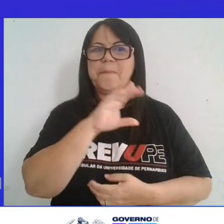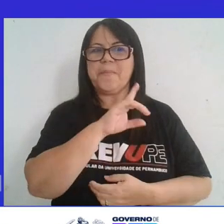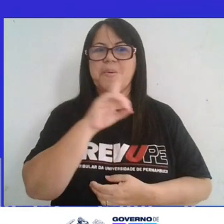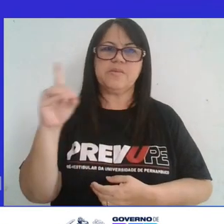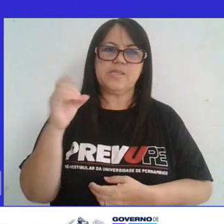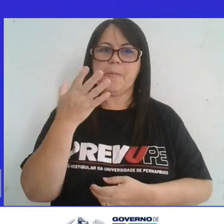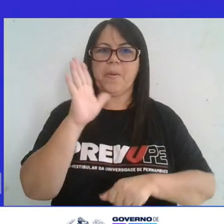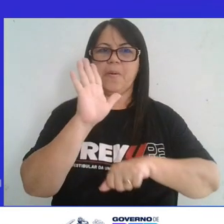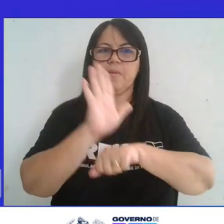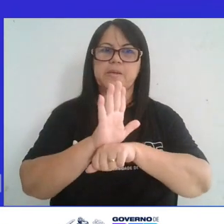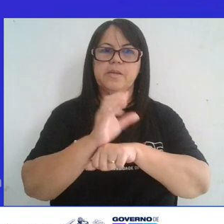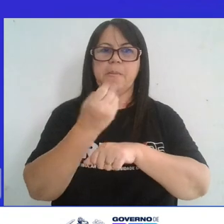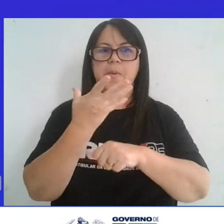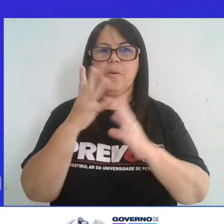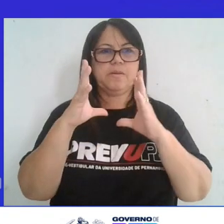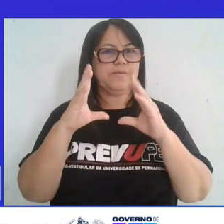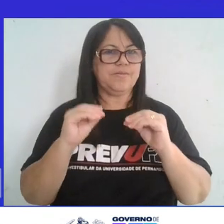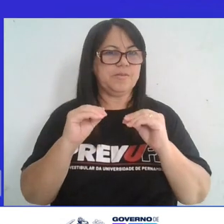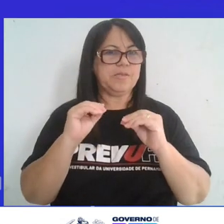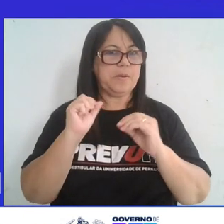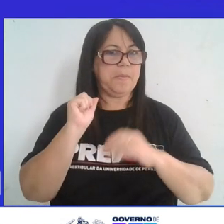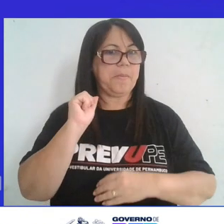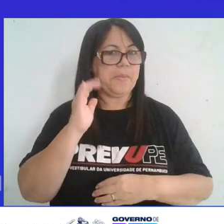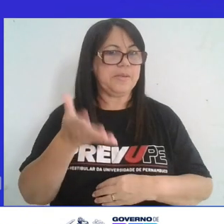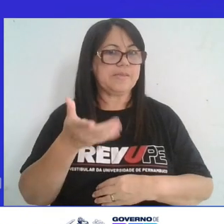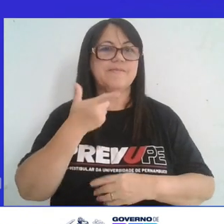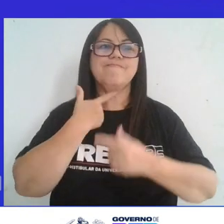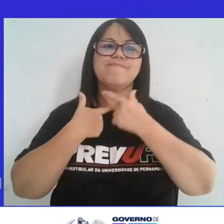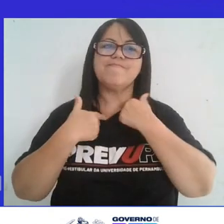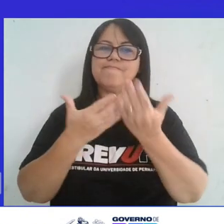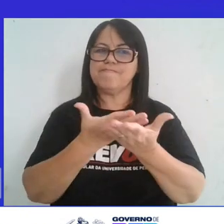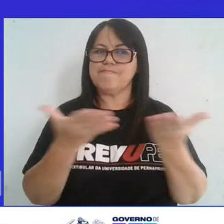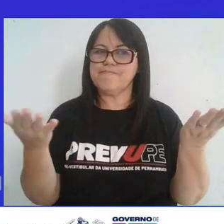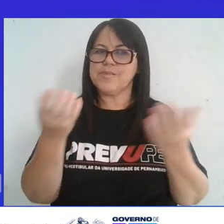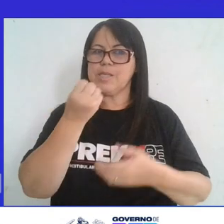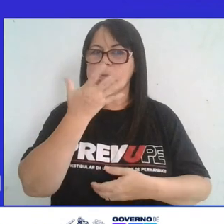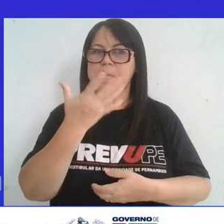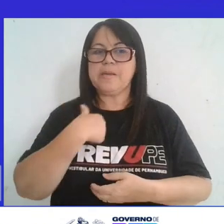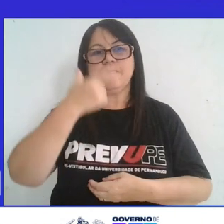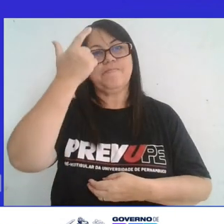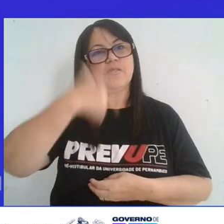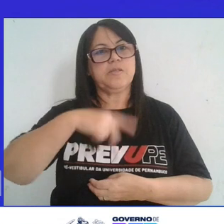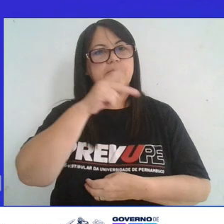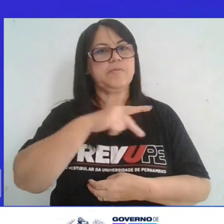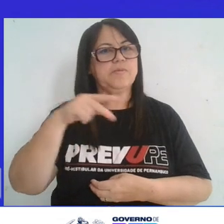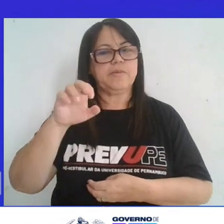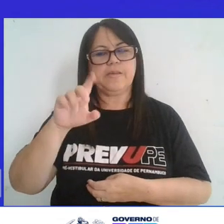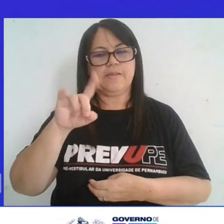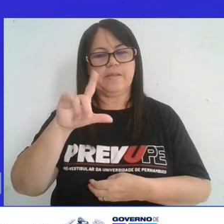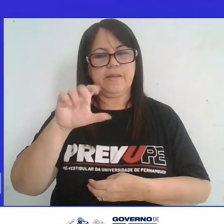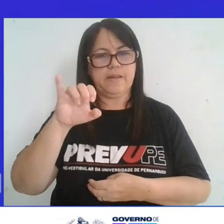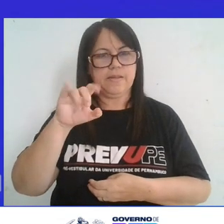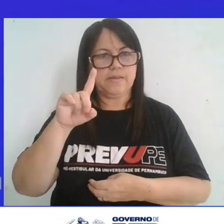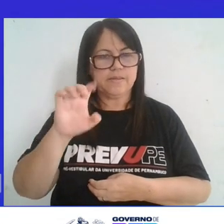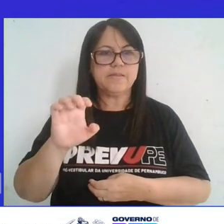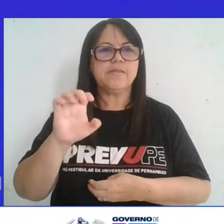Bom dia, boa tarde, boa noite, boa madrugada. Espero que todos estejam bem. Então, eu sou a professora Adeleide Godoy, sou